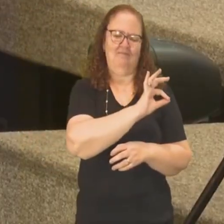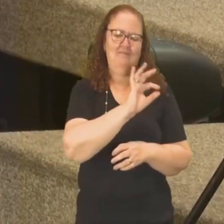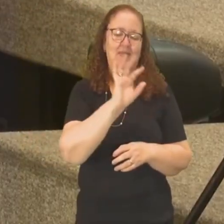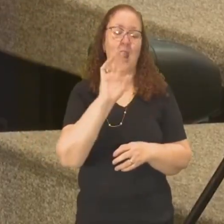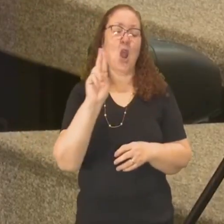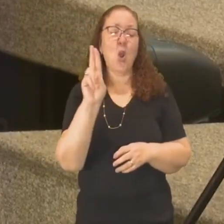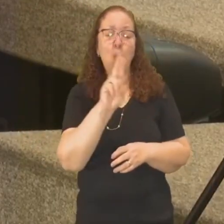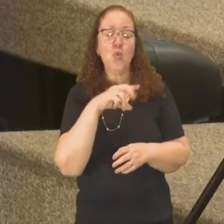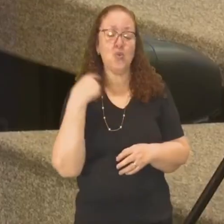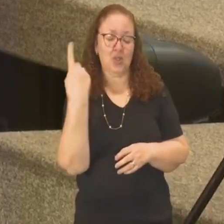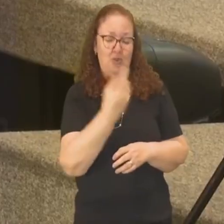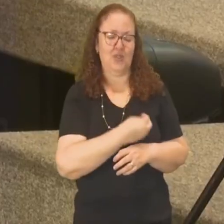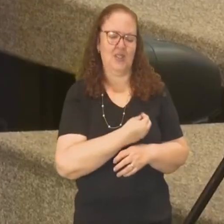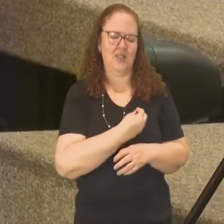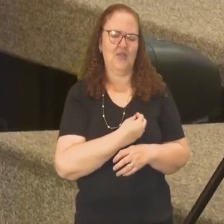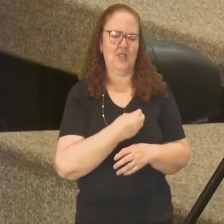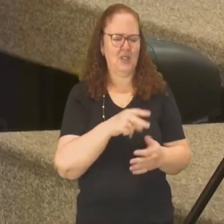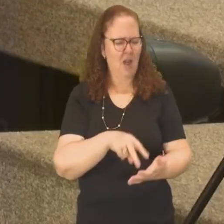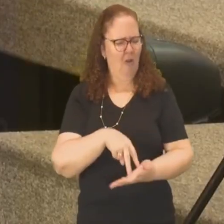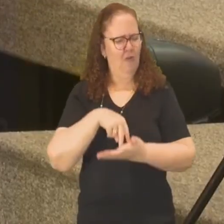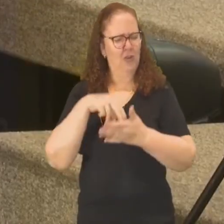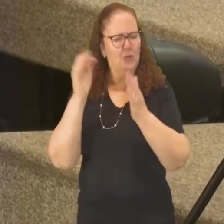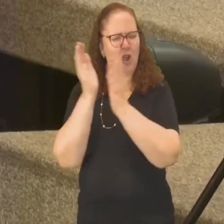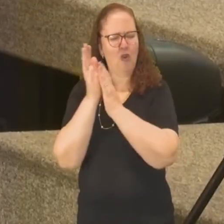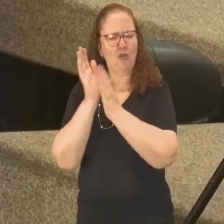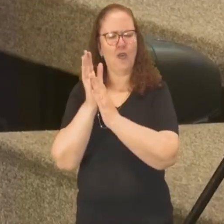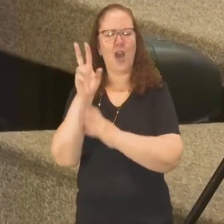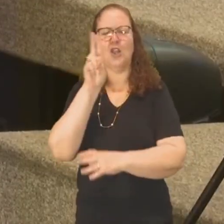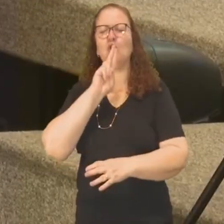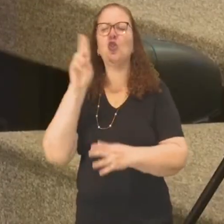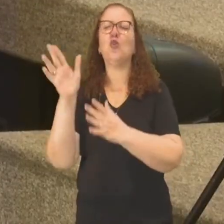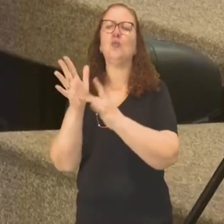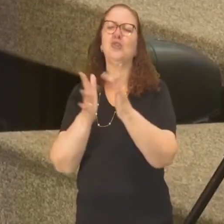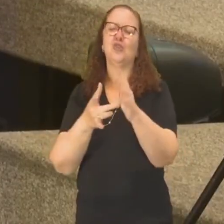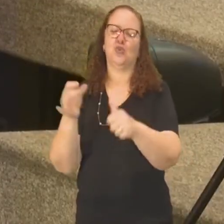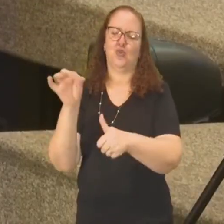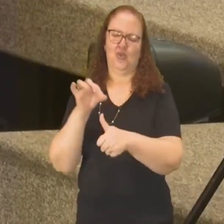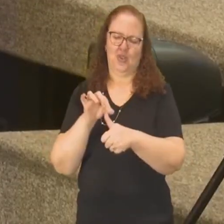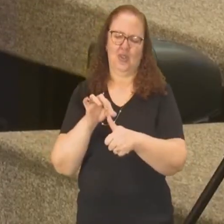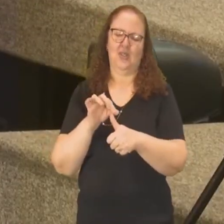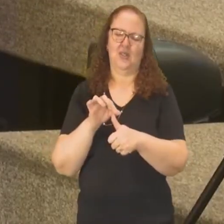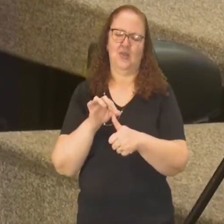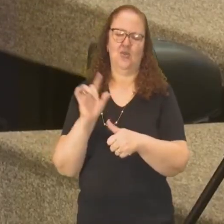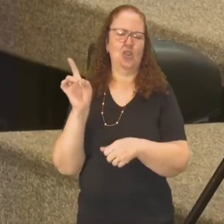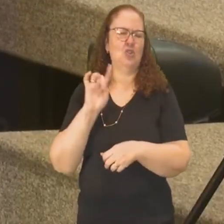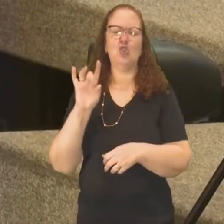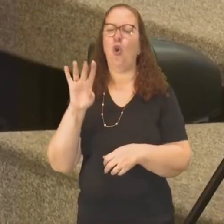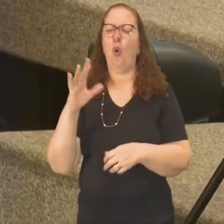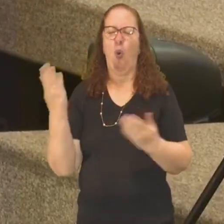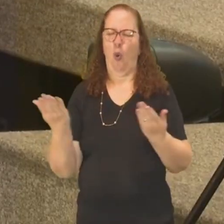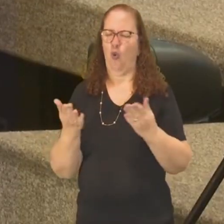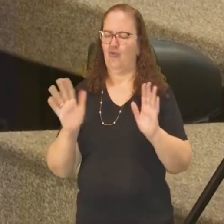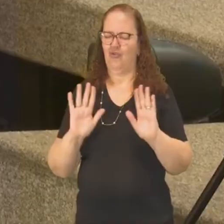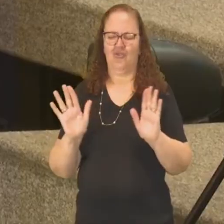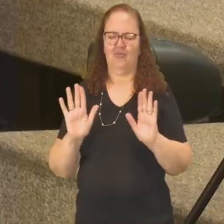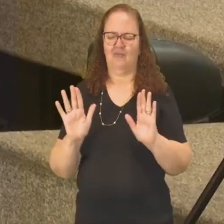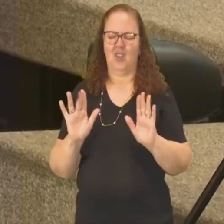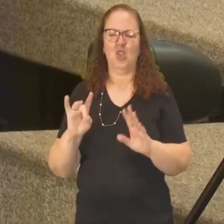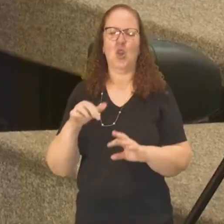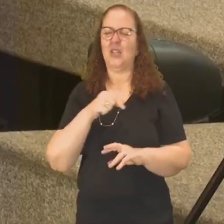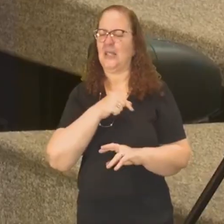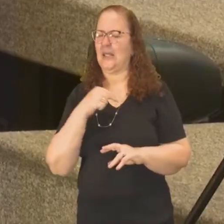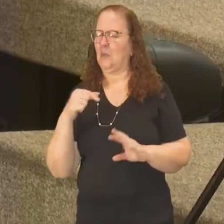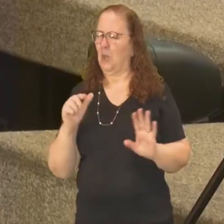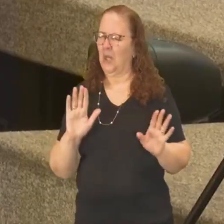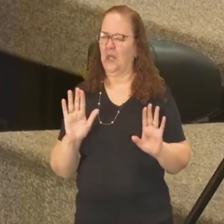Usa-nos, levanta-nos para o louvor do nome de Cristo Jesus, não apenas hoje, não apenas essa